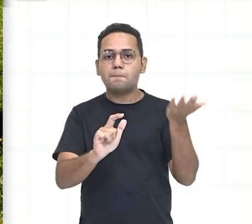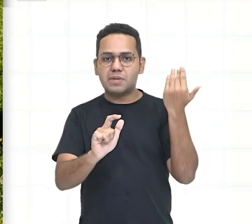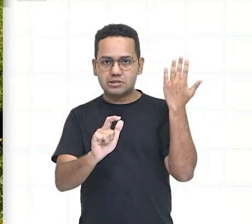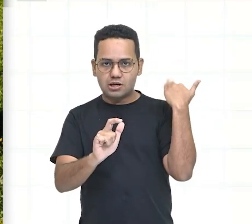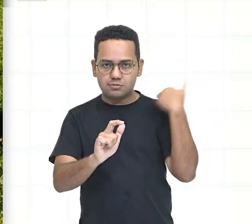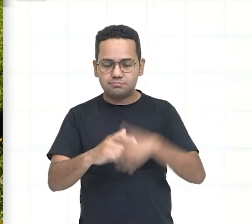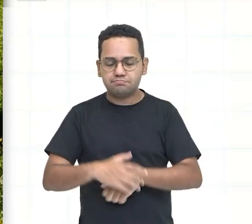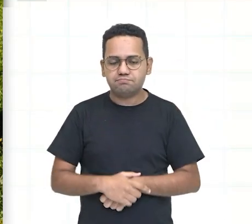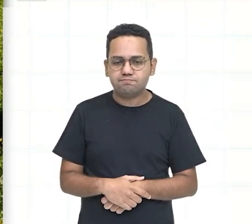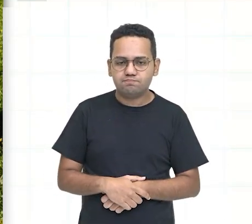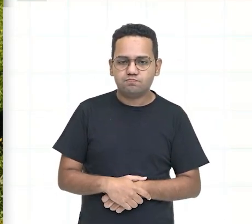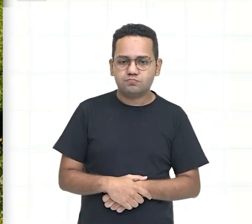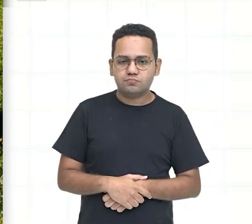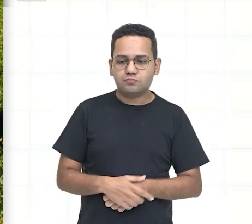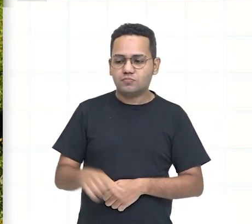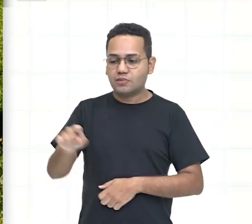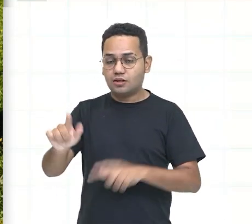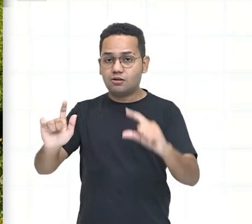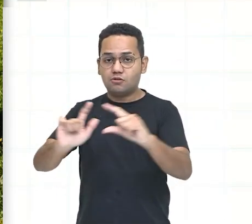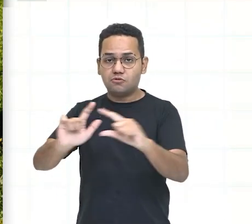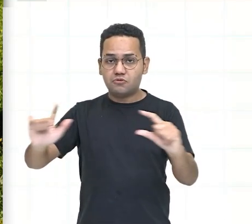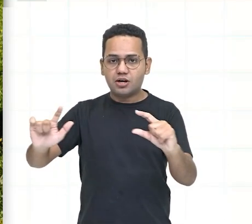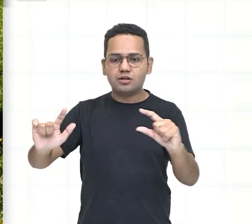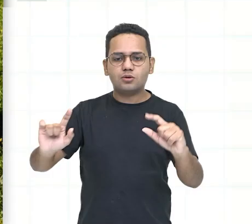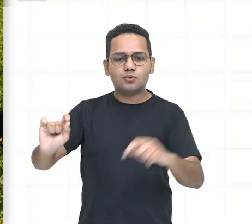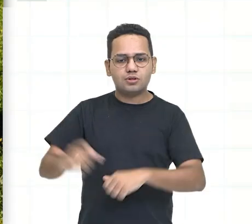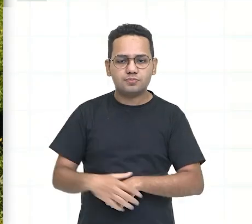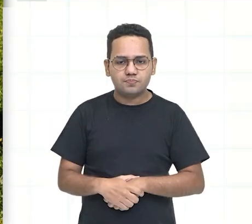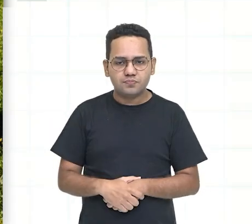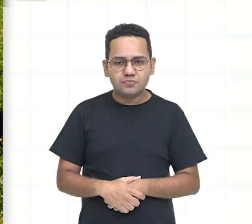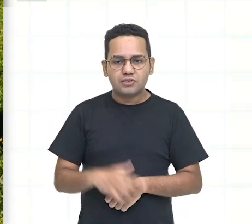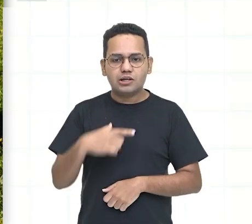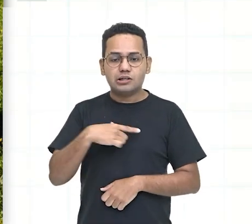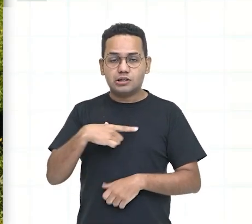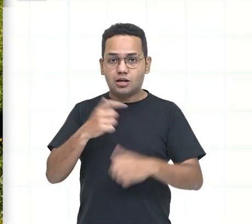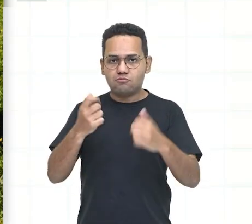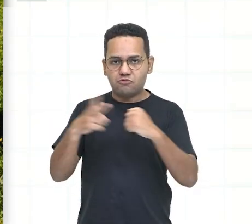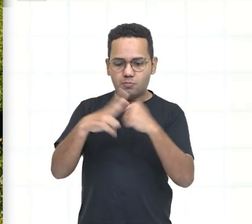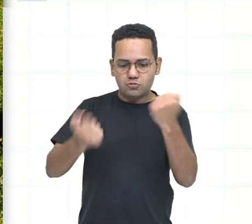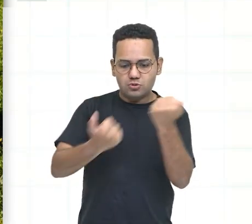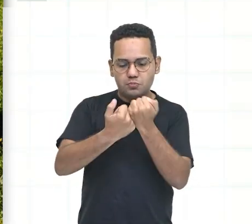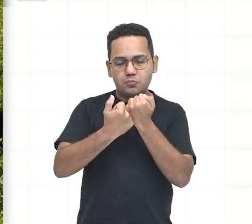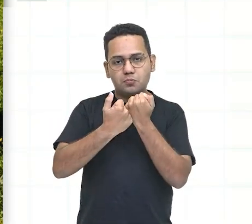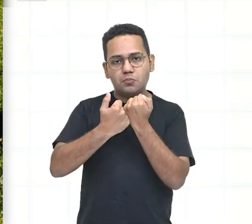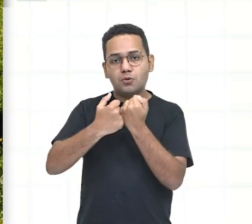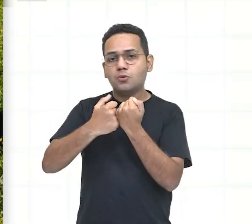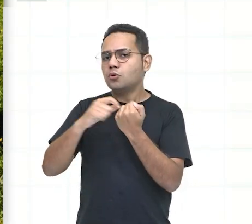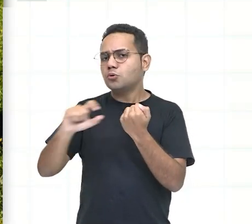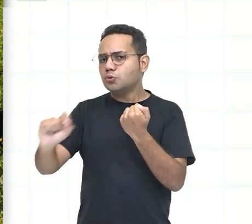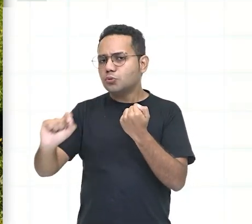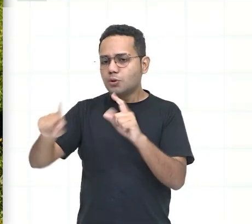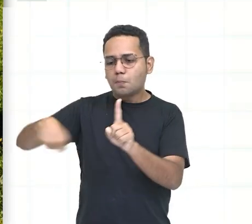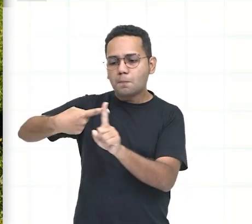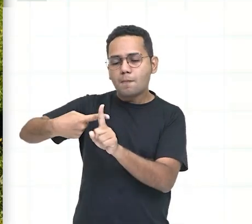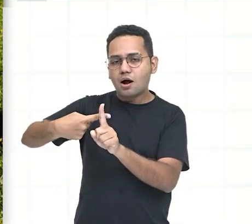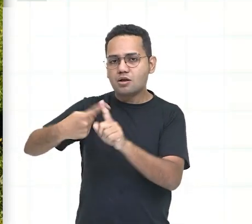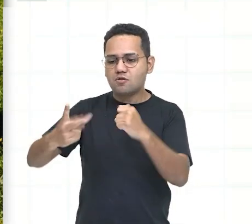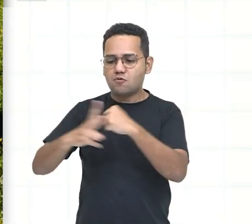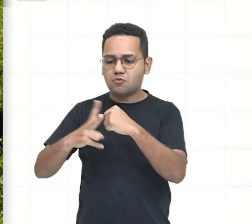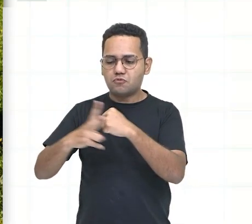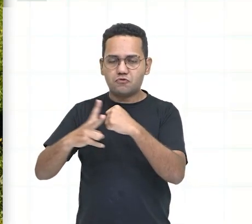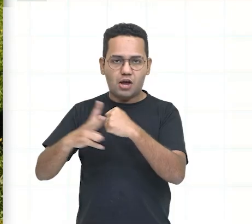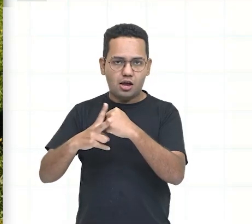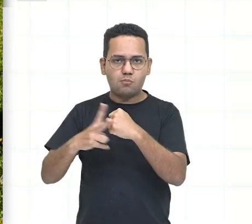passado. E a segunda é caracterizada pela presença de um verbo modal, mais o verbo no infinitivo. O verbo